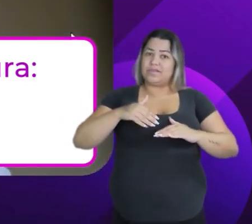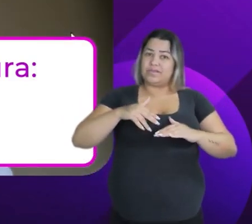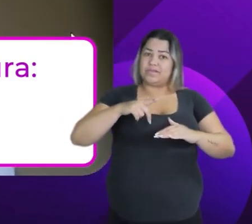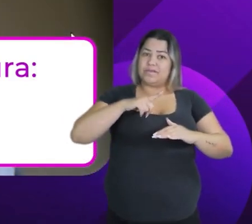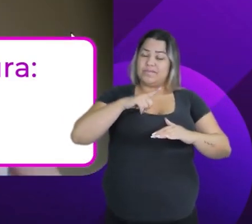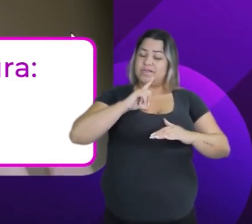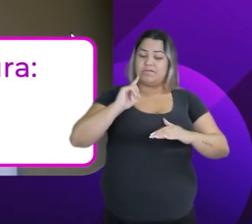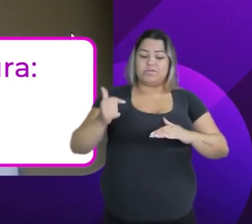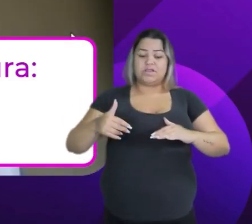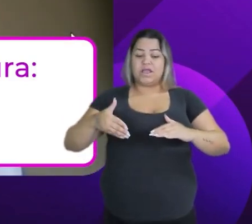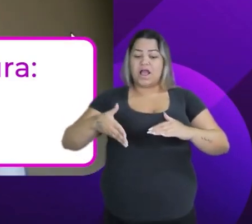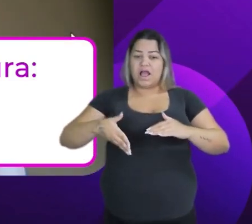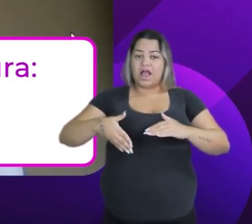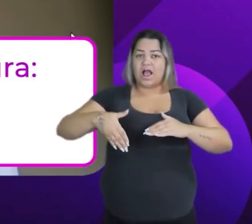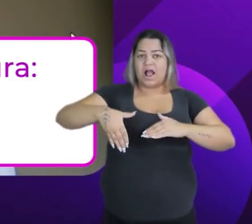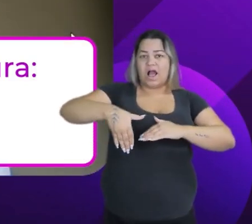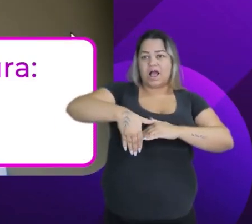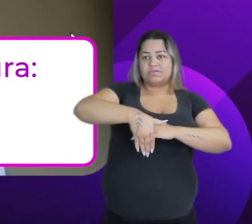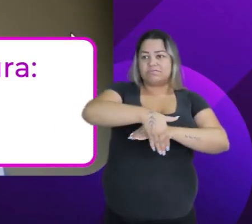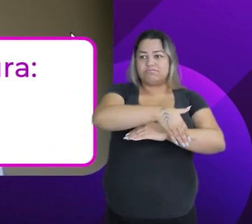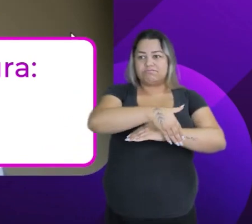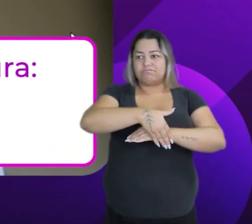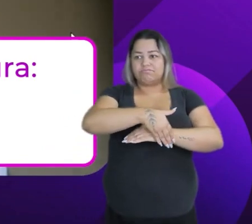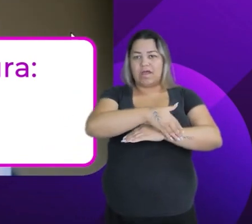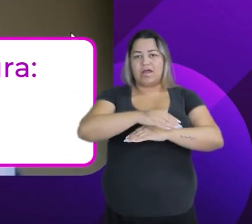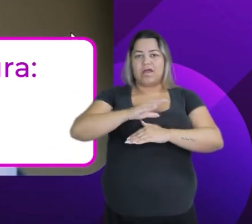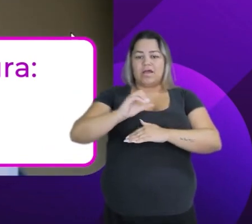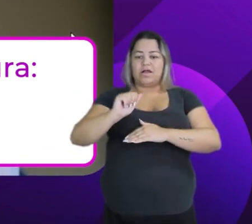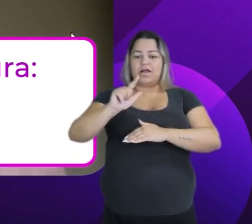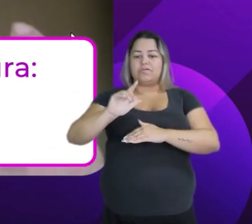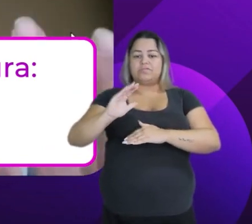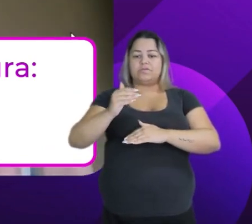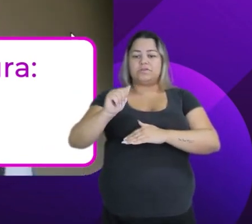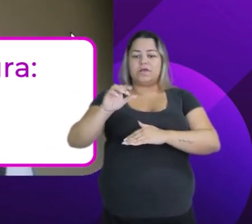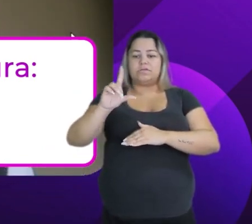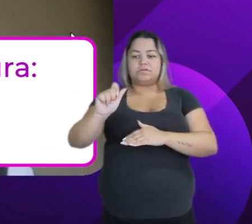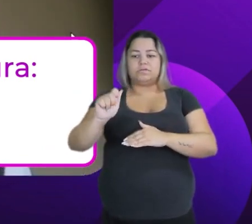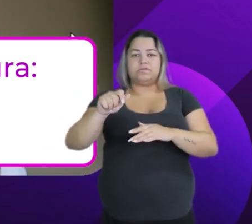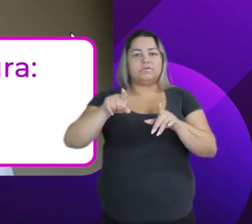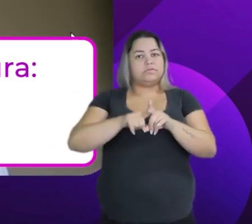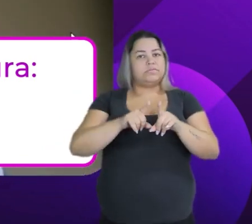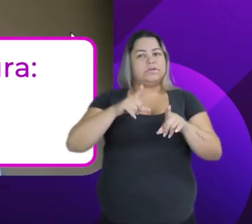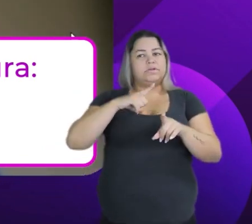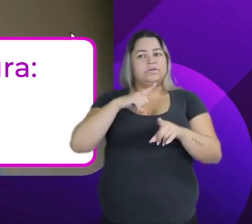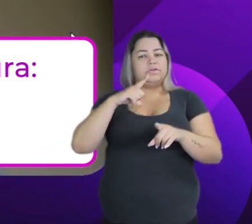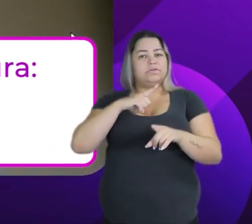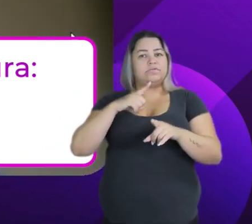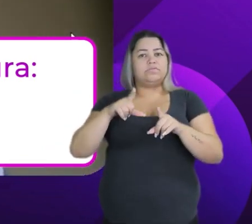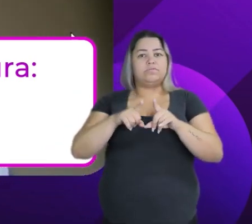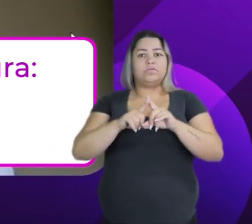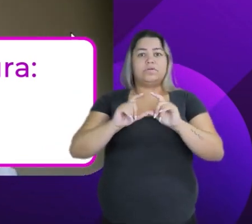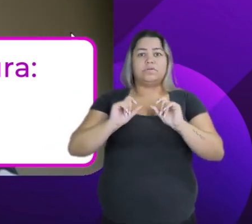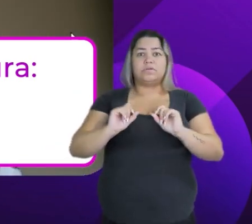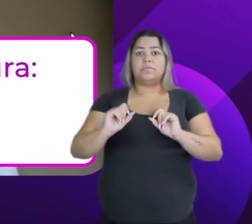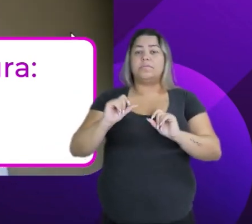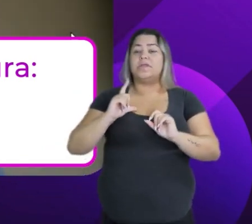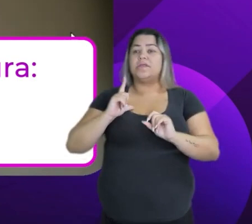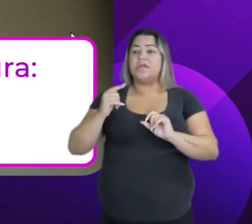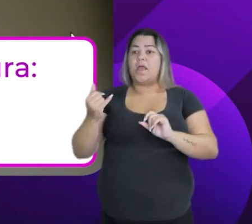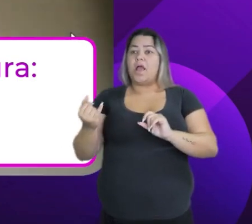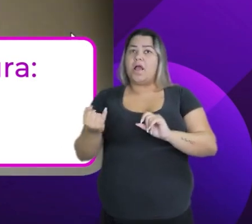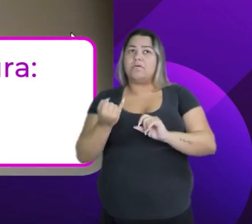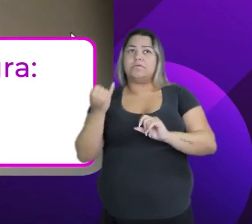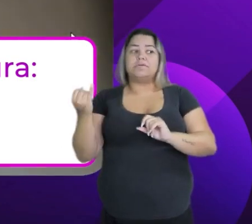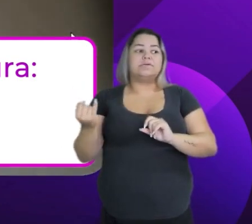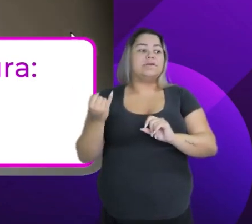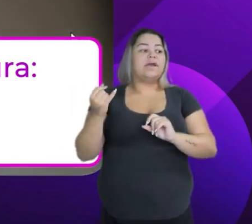tendo calçadas, a escassez da oferta do transporte público e a escassez de, claro, de ter uma infraestrutura que prioriza a circulação